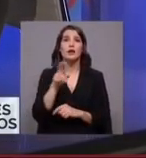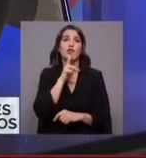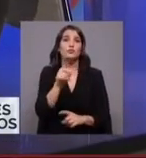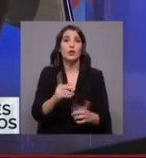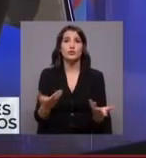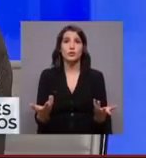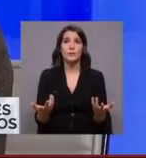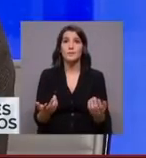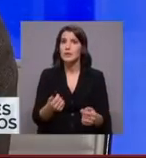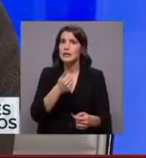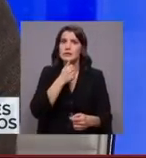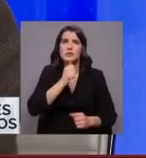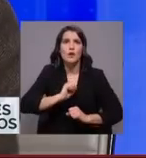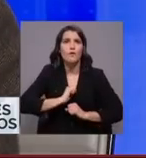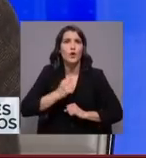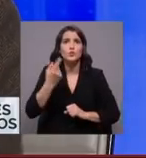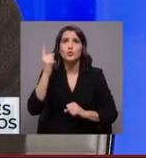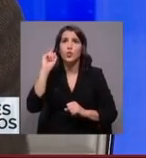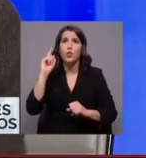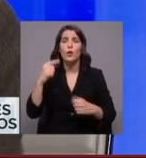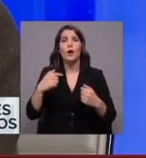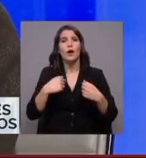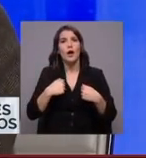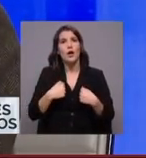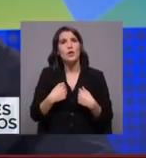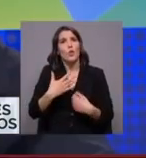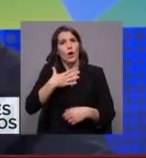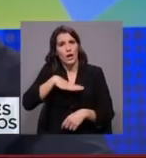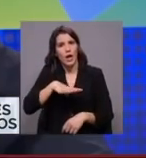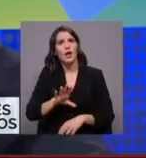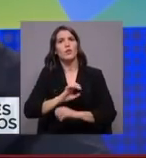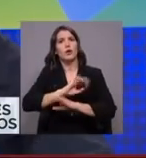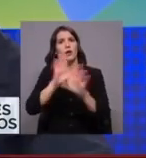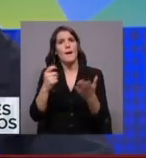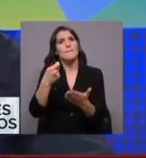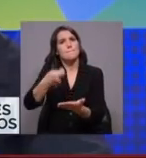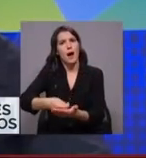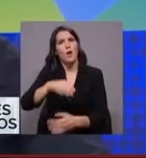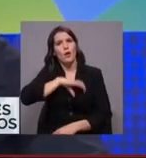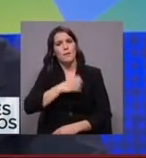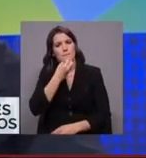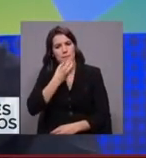espera eu digo que a dizer não é minha e ocorre por favor pagamento de bons salários